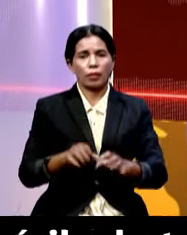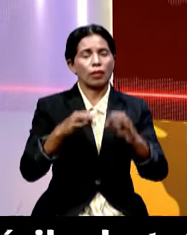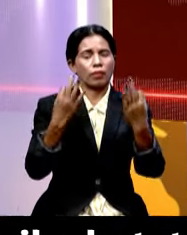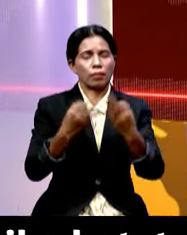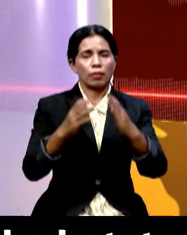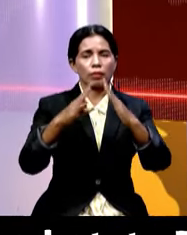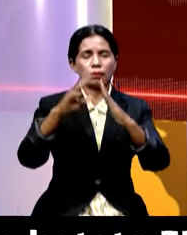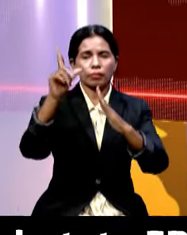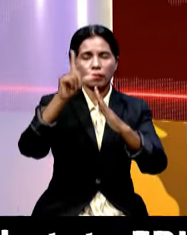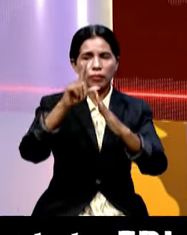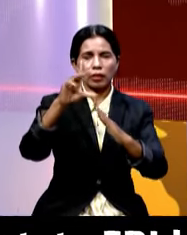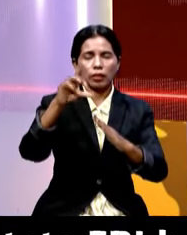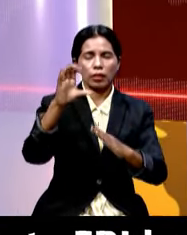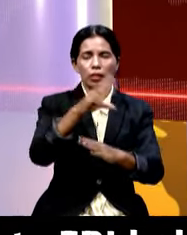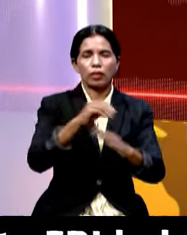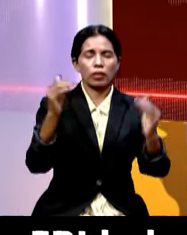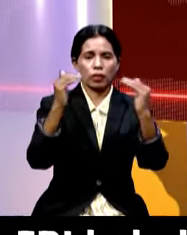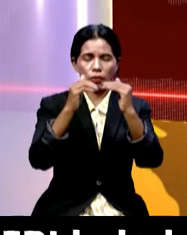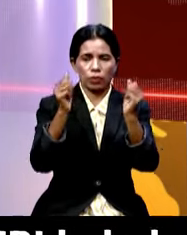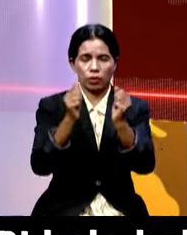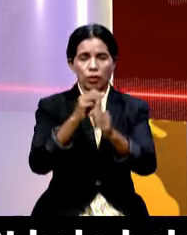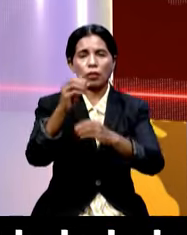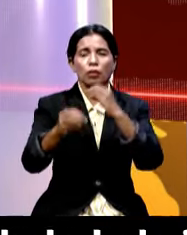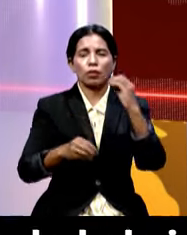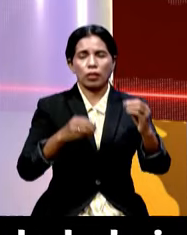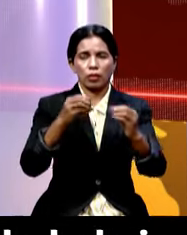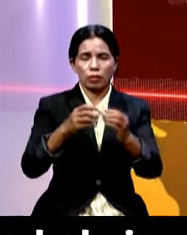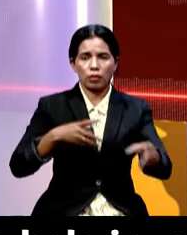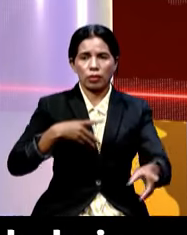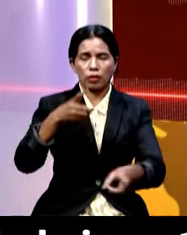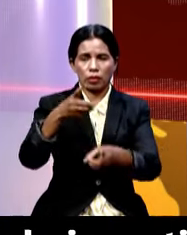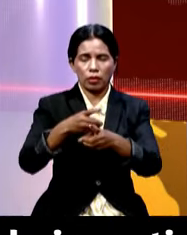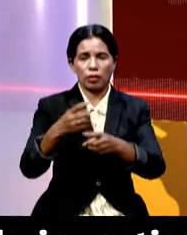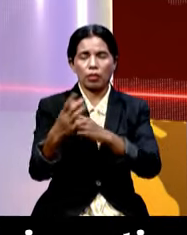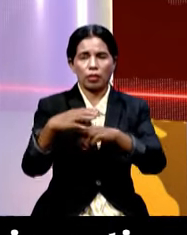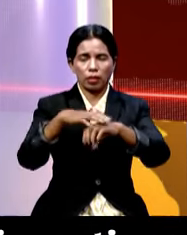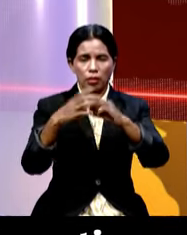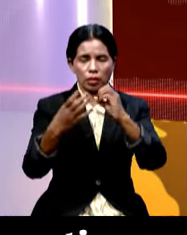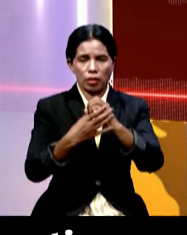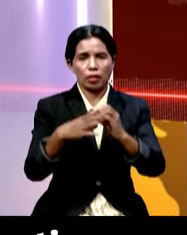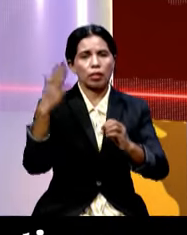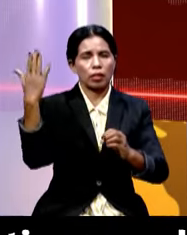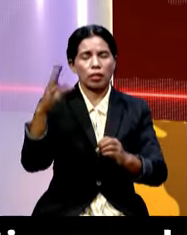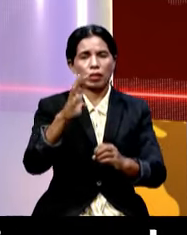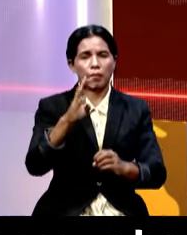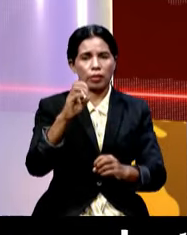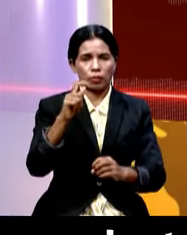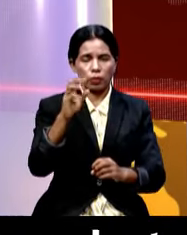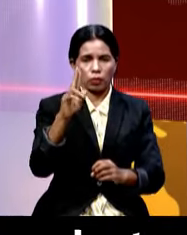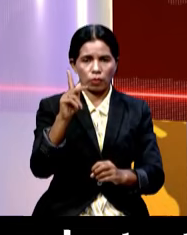Familia uma lisan Madae realiza konferensia imprensa kona ba direitu barai iha Beduku.